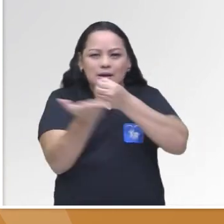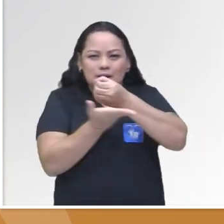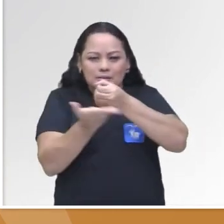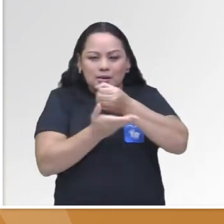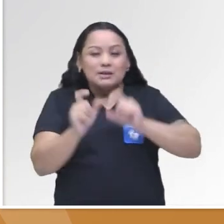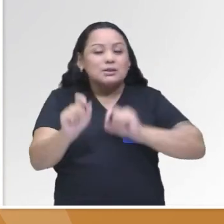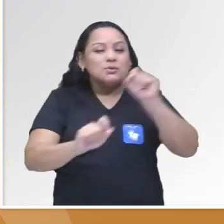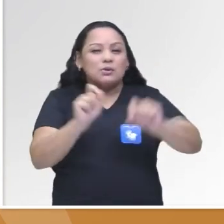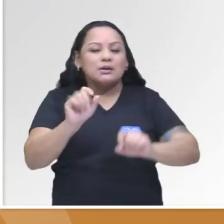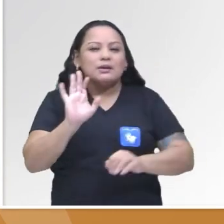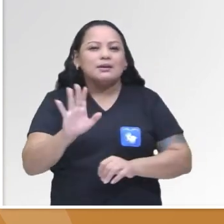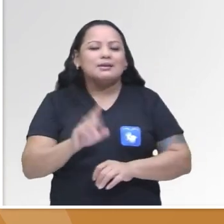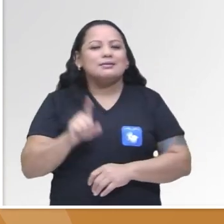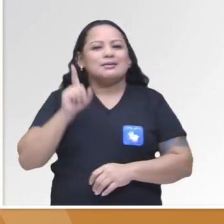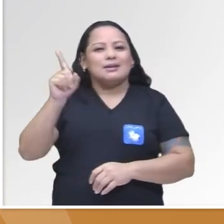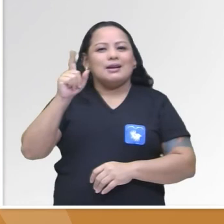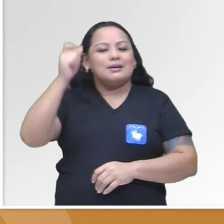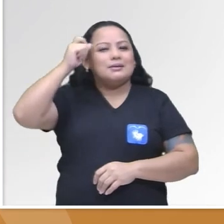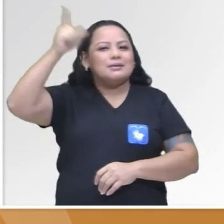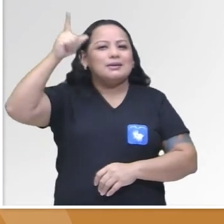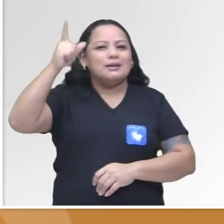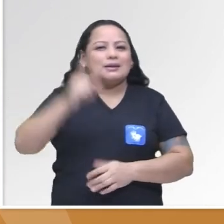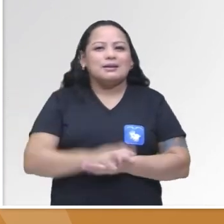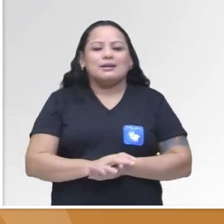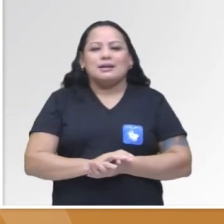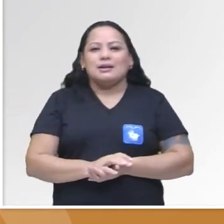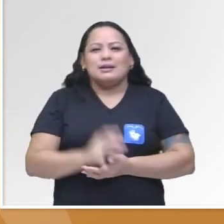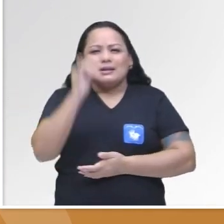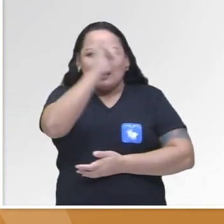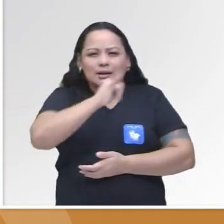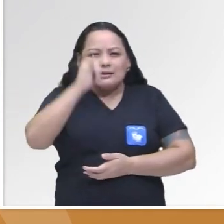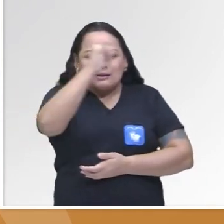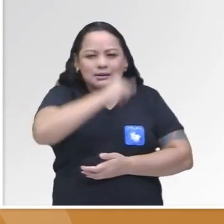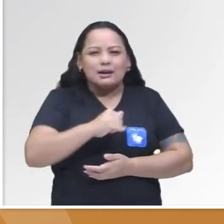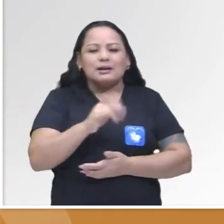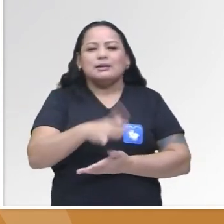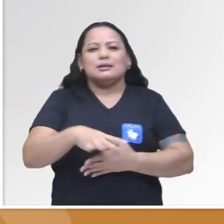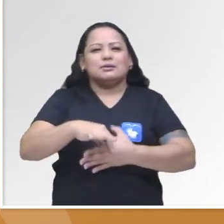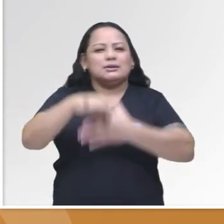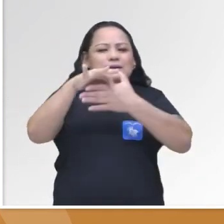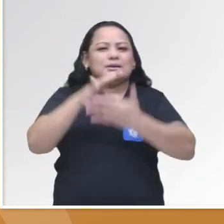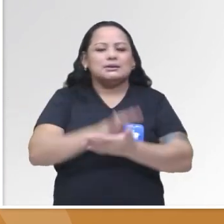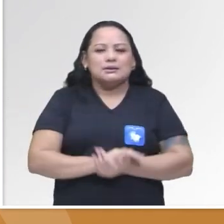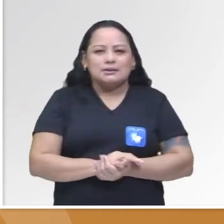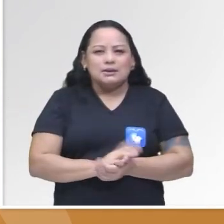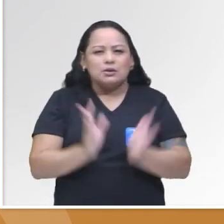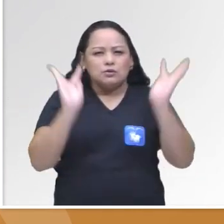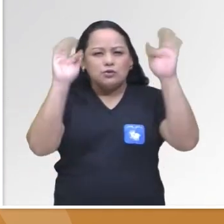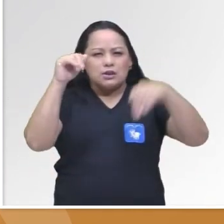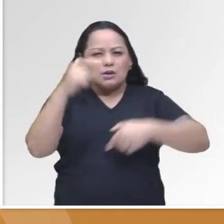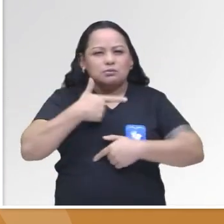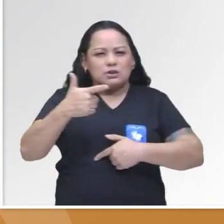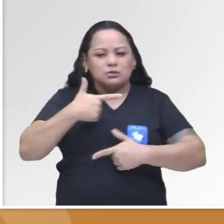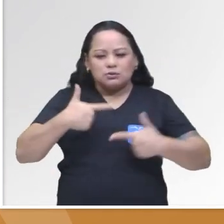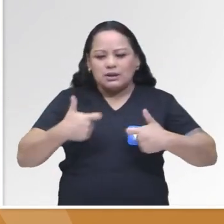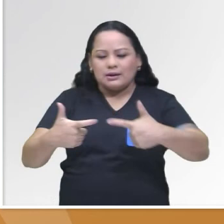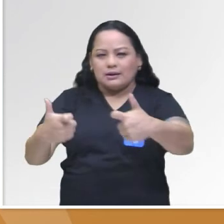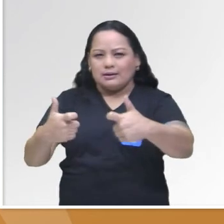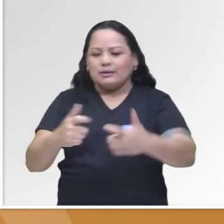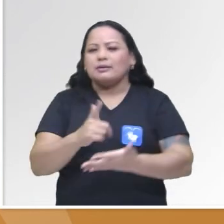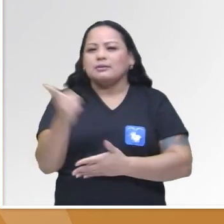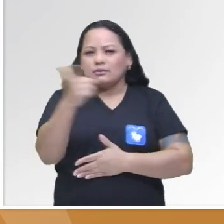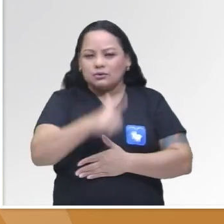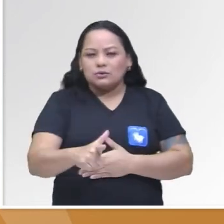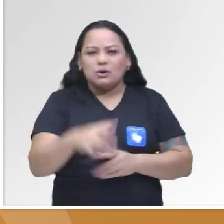em quê? Lá nas ideias de Mussolini, que predominaram ali na Itália até o final da Segunda Guerra Mundial. Então, nós temos essas